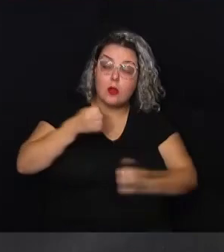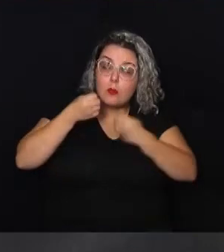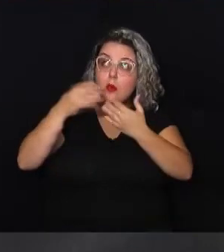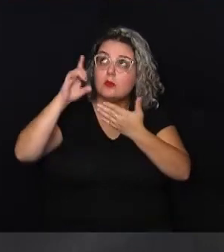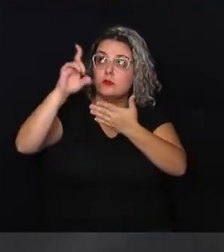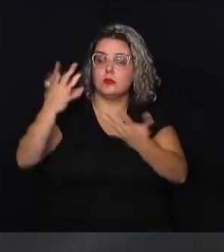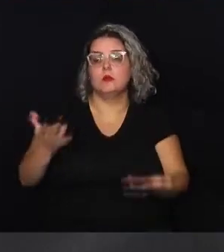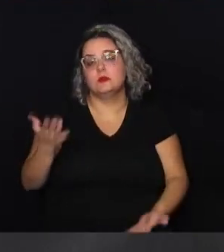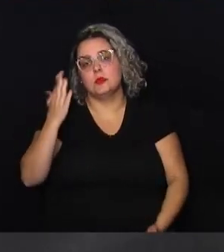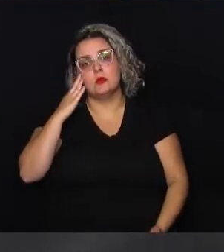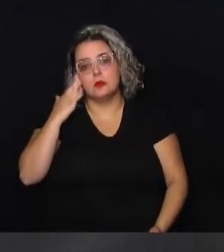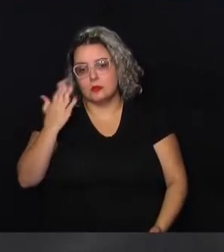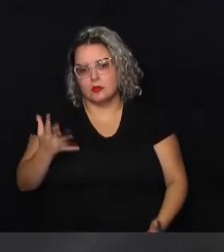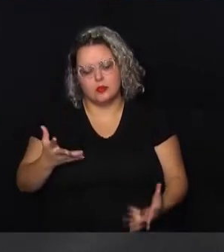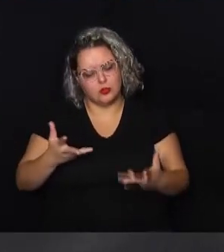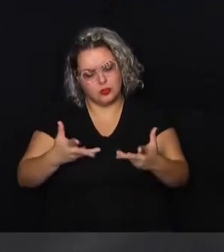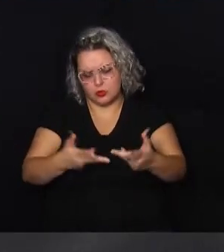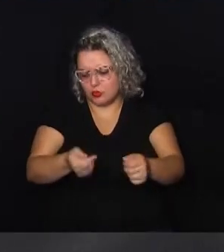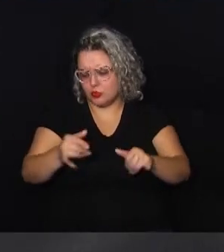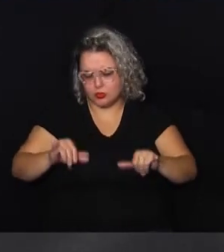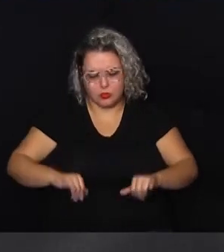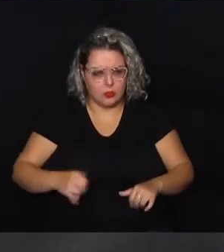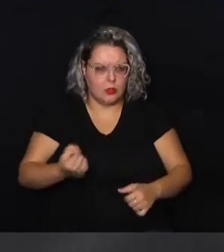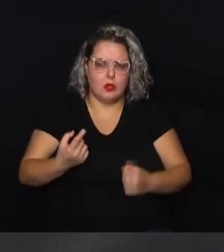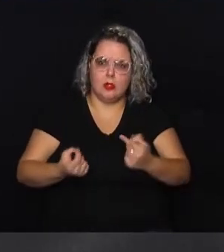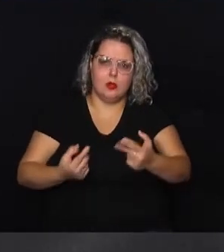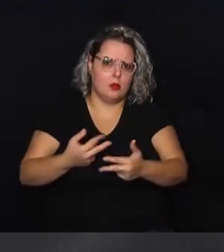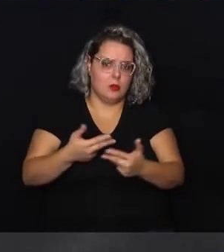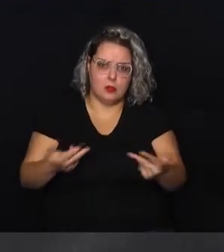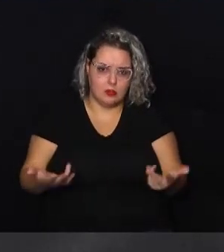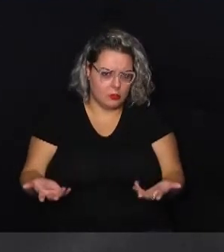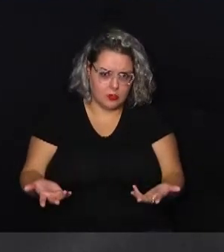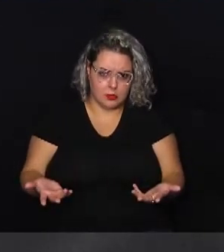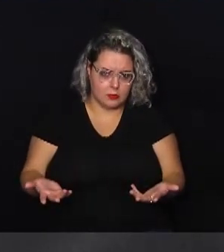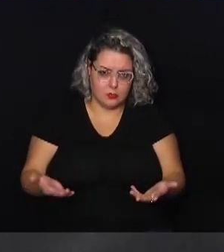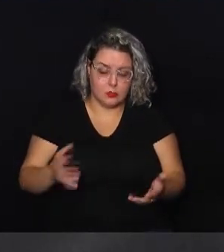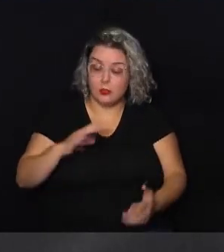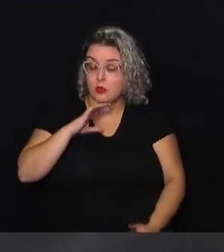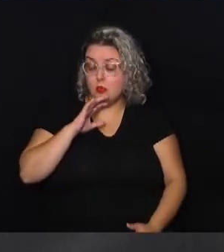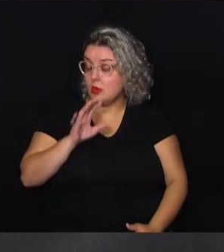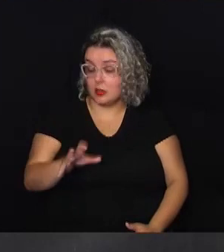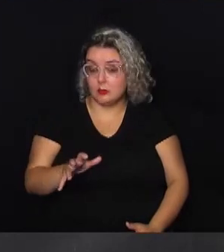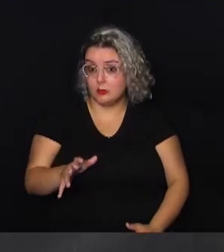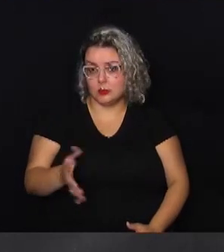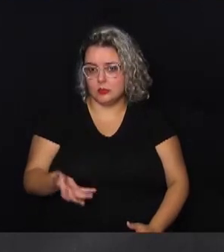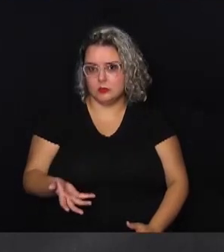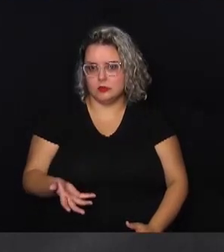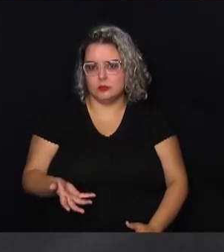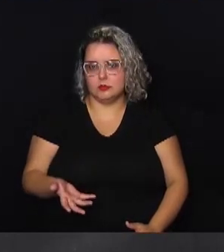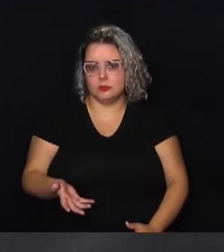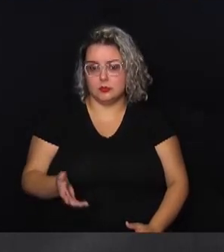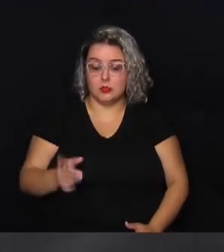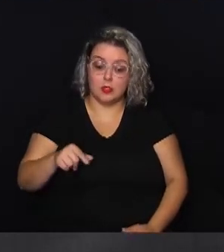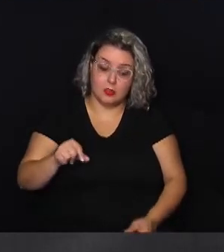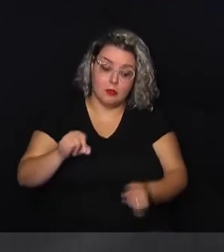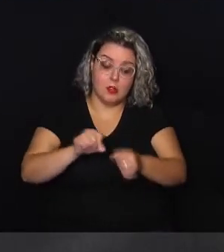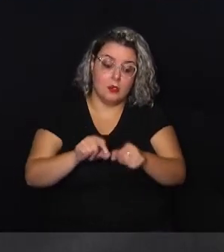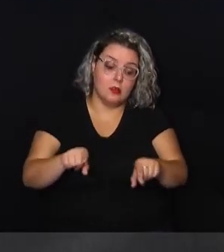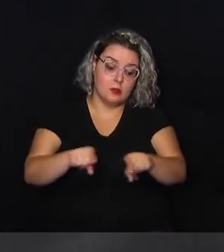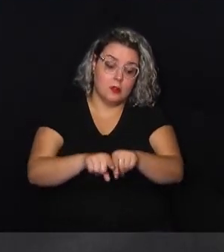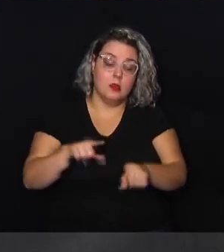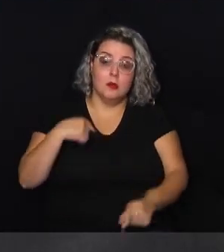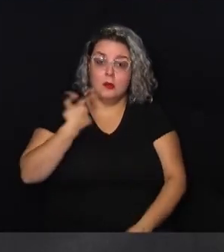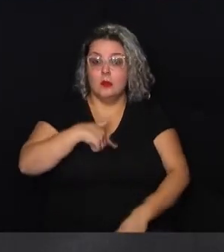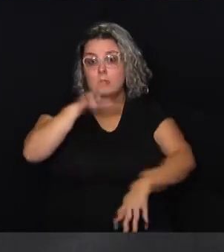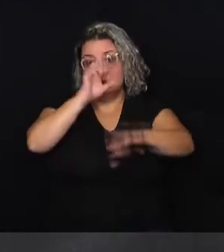que todo mundo sofreu alguma coisa. Foi uma coisa, assim, terrível. E isso fez também com que a gente aprendesse